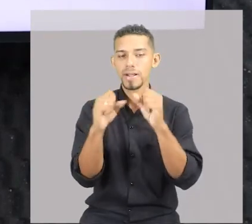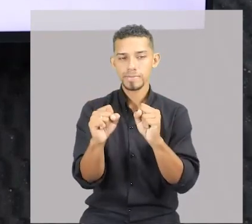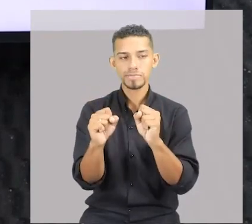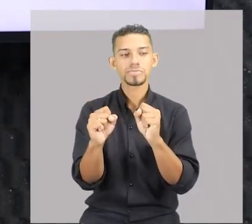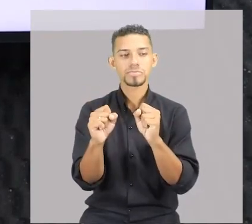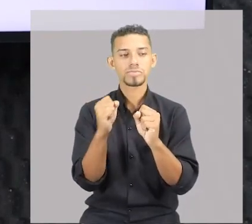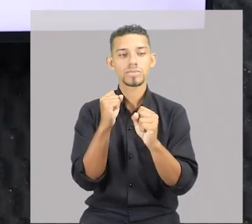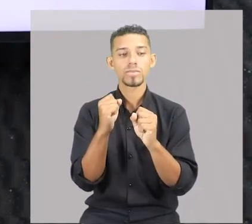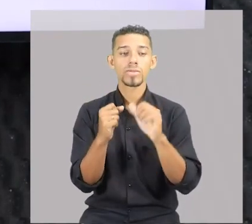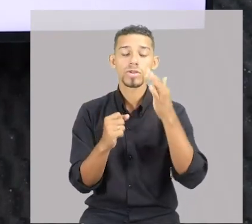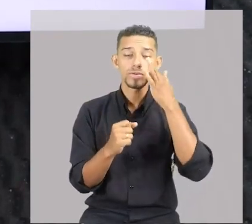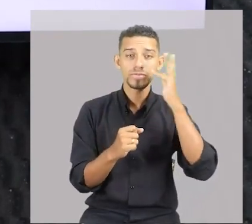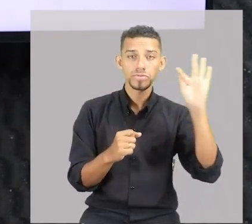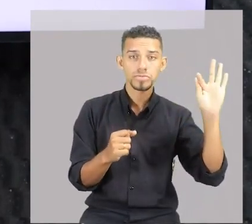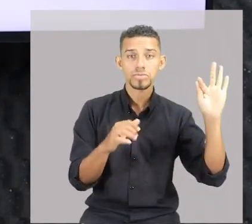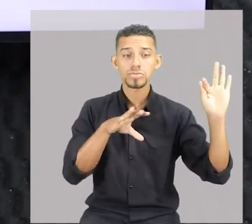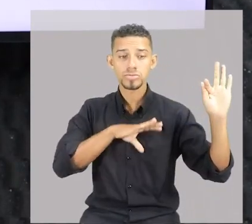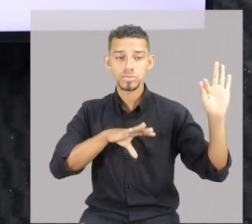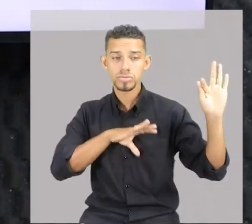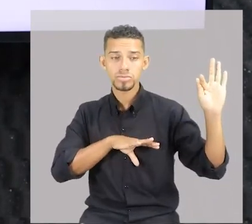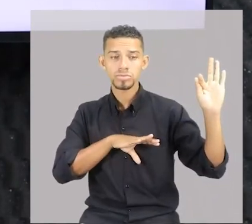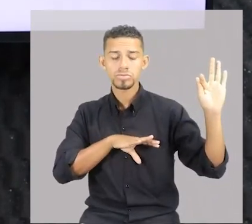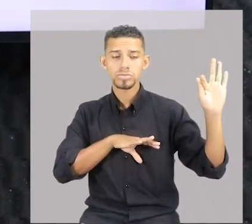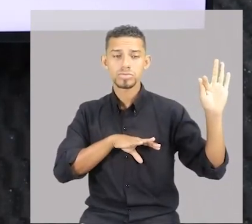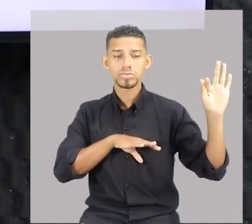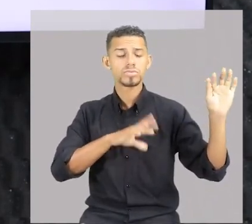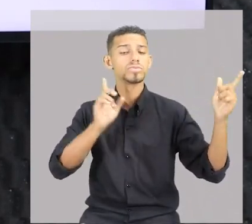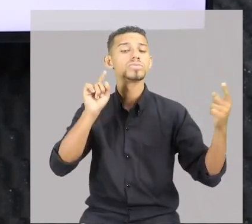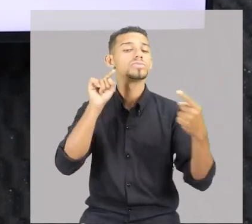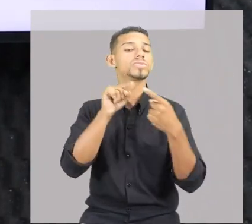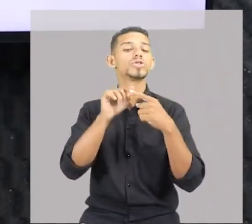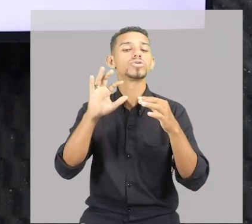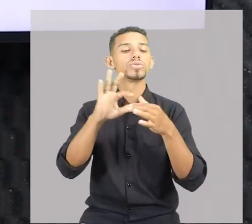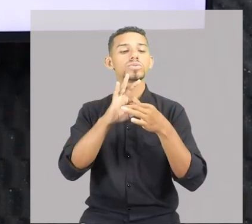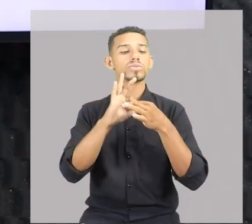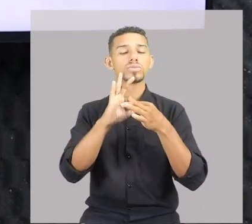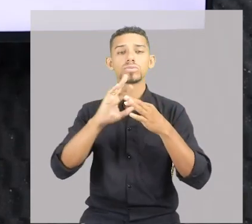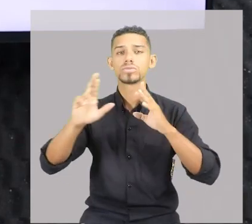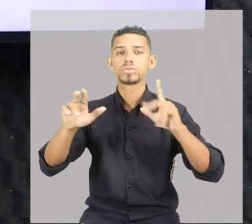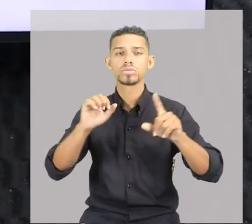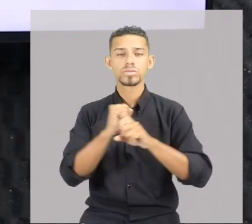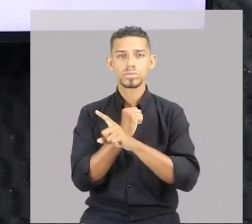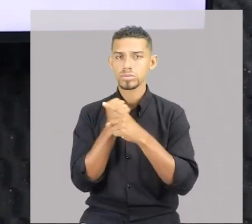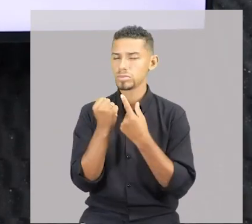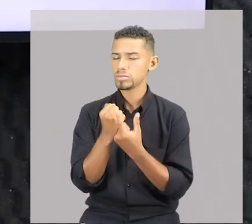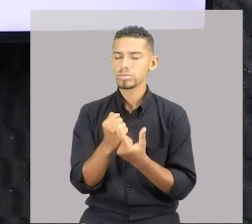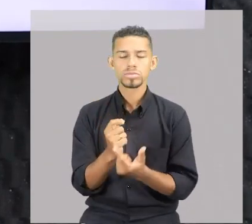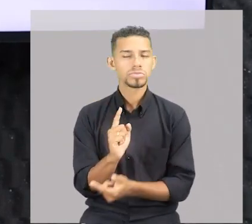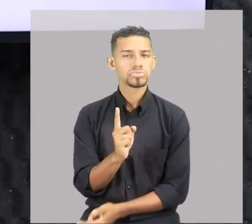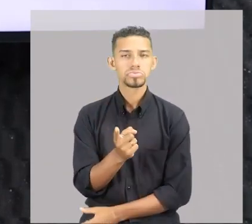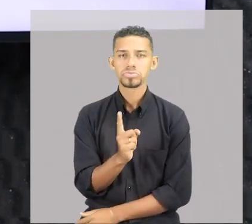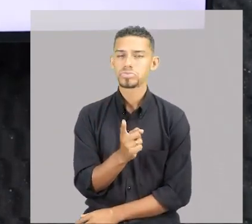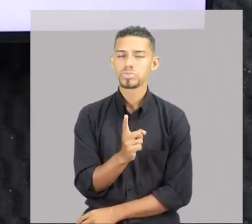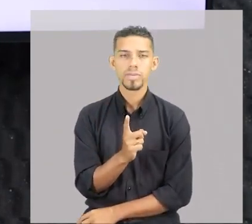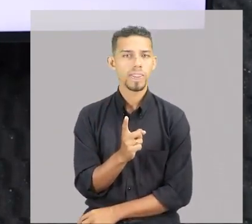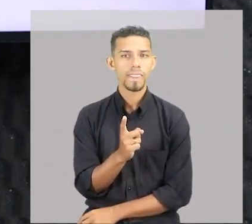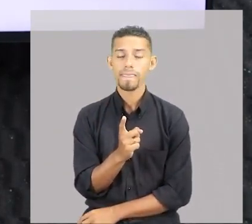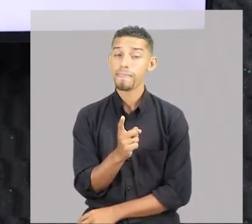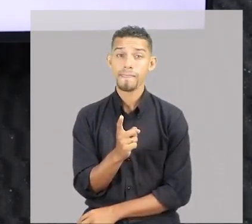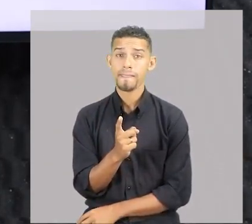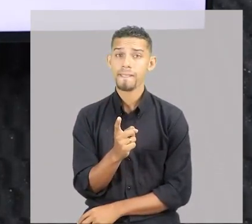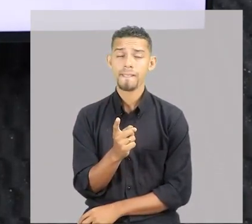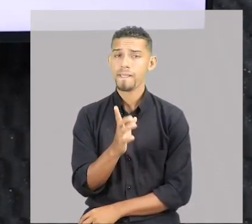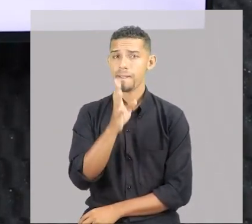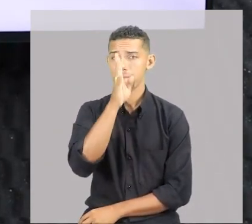semelhança linguística do francês e do português, com o intuito de unir as diferentes sociedades. Não. Aí você